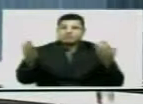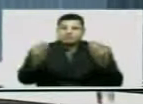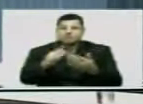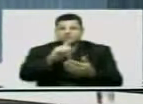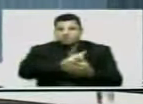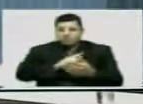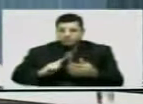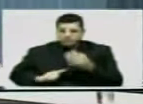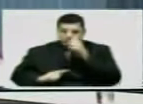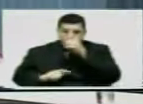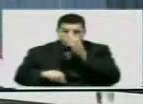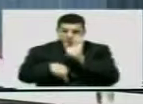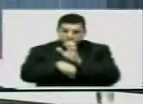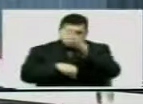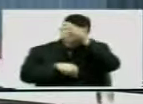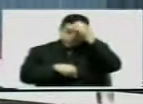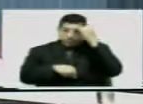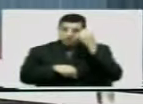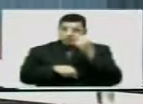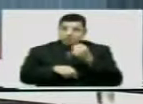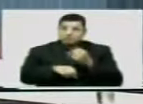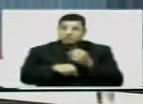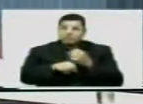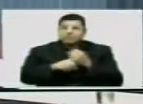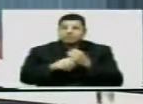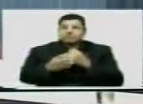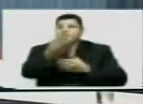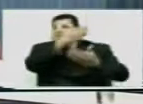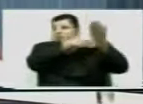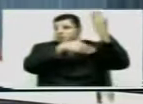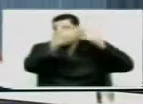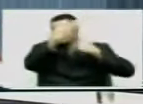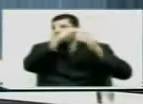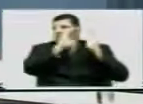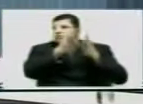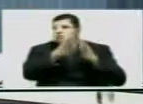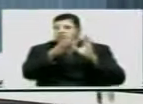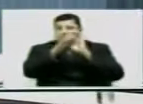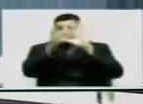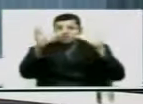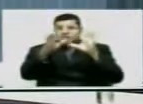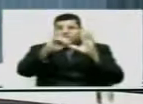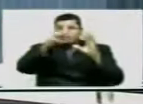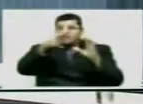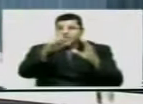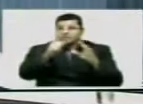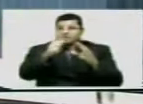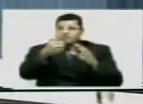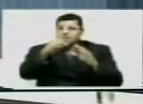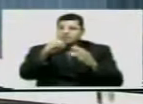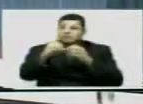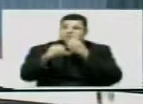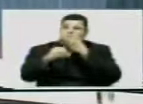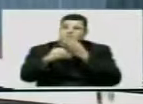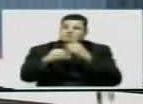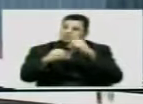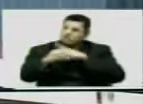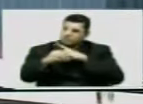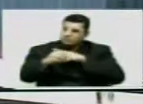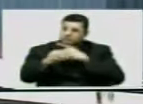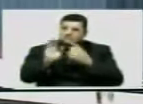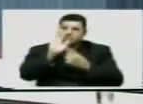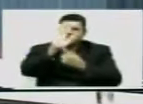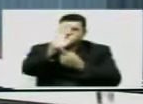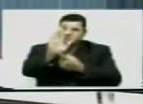atual governo do Estado, desde o passado, já que o recurso foi liberado em janeiro de 2010, tem à